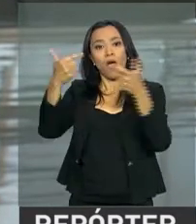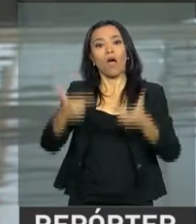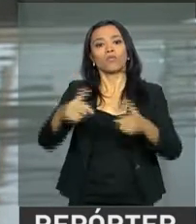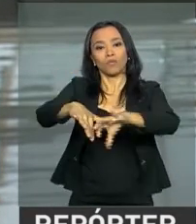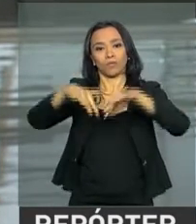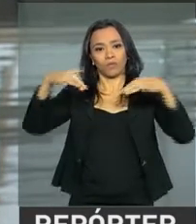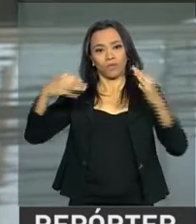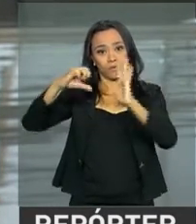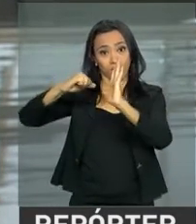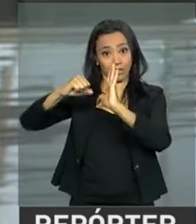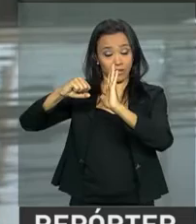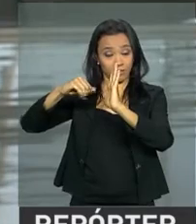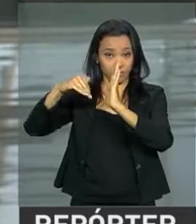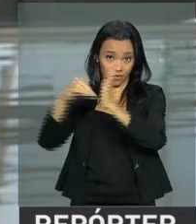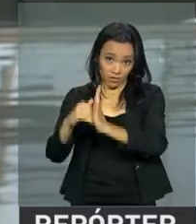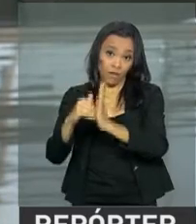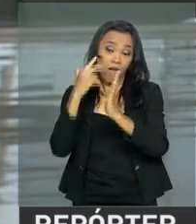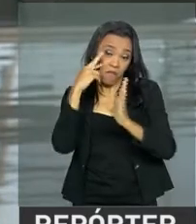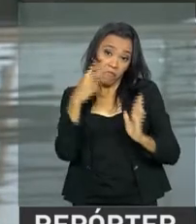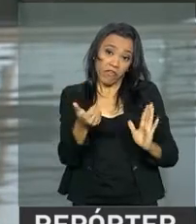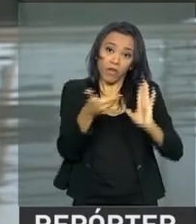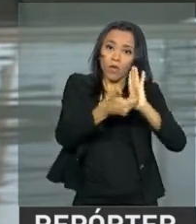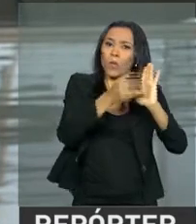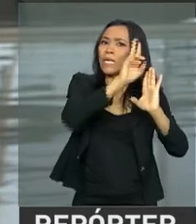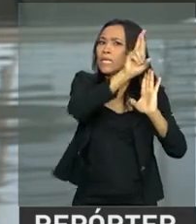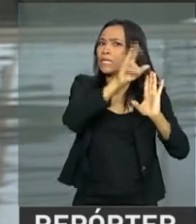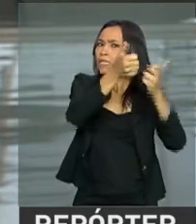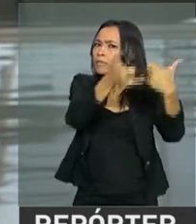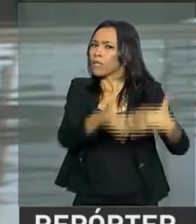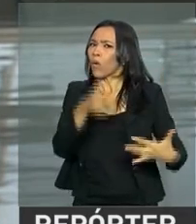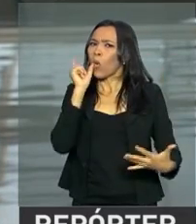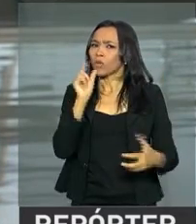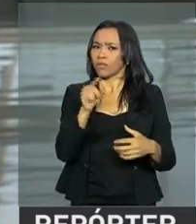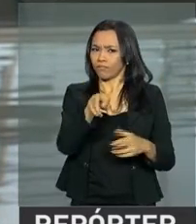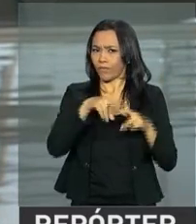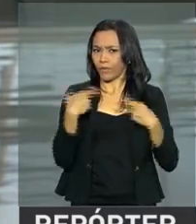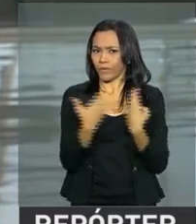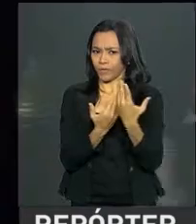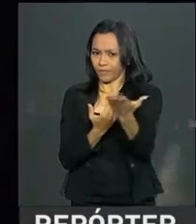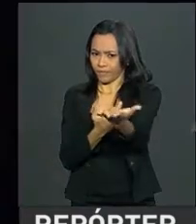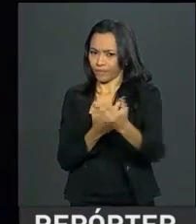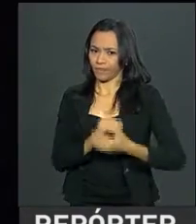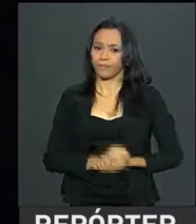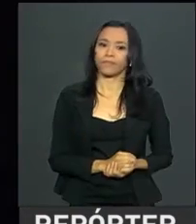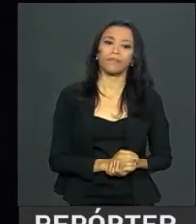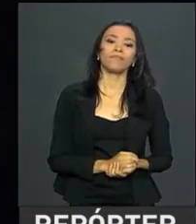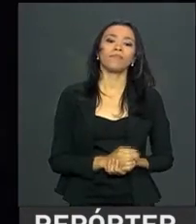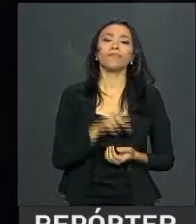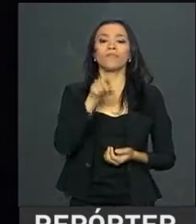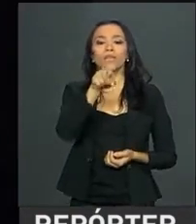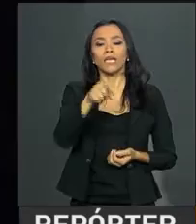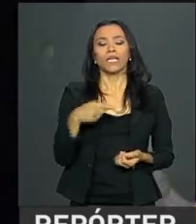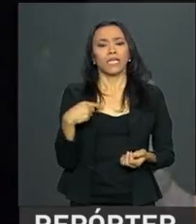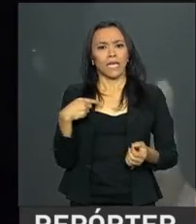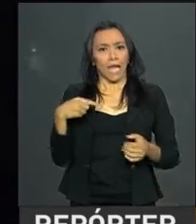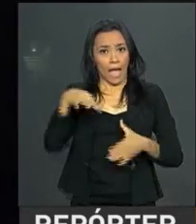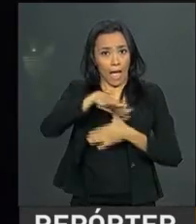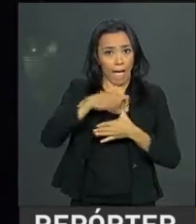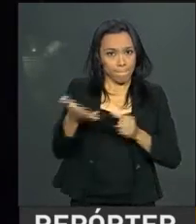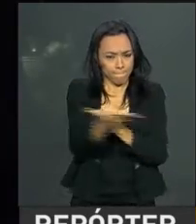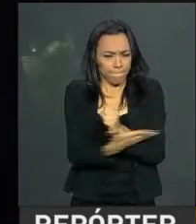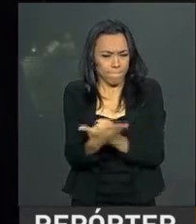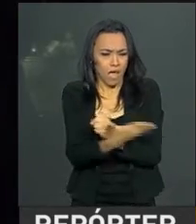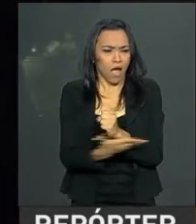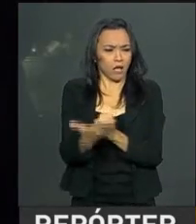ver o que falou o líder do governo na Câmara, André Moura, após a reunião de ontem. A base está unida, a base sabe